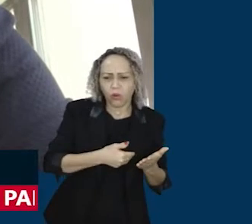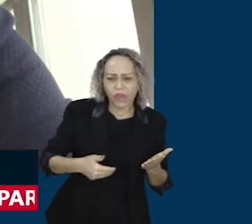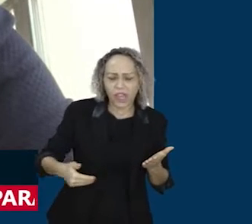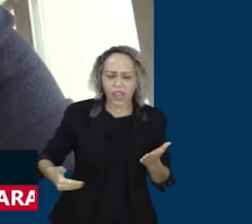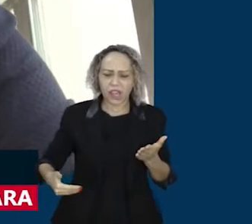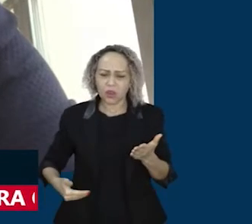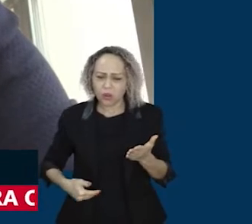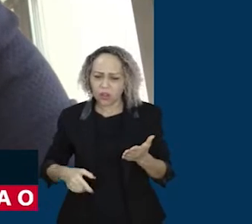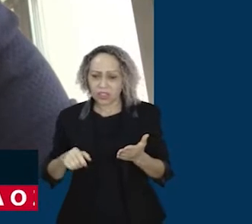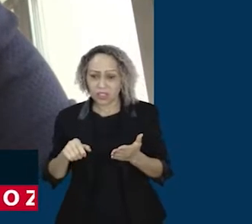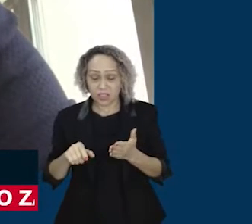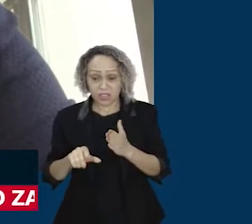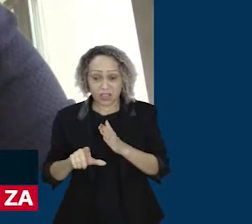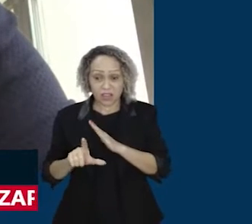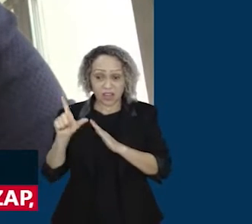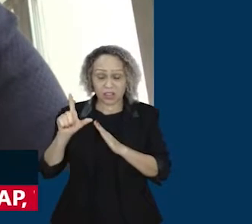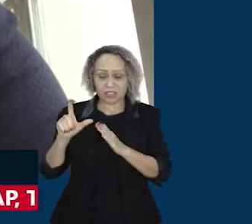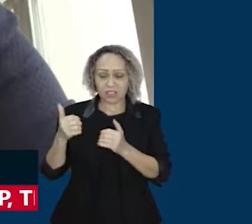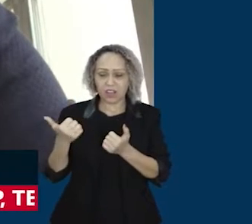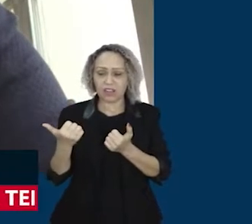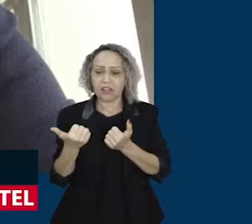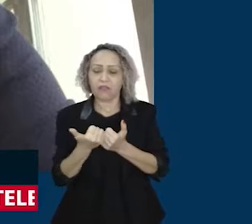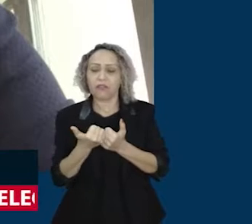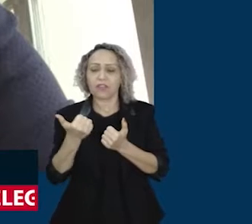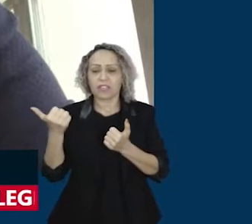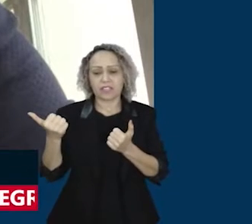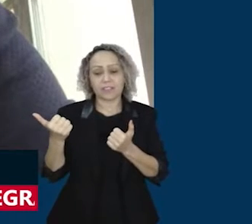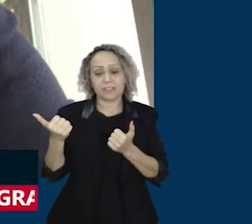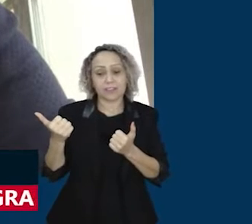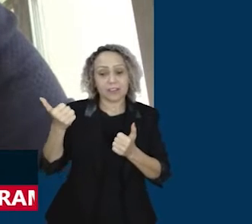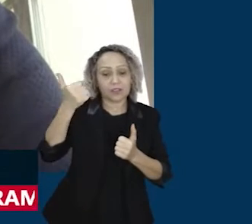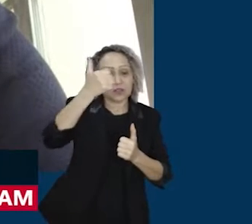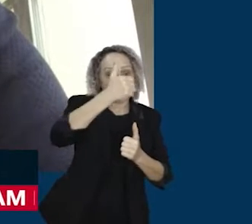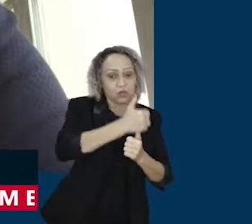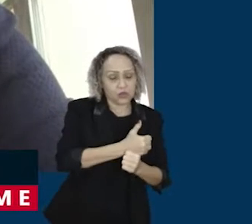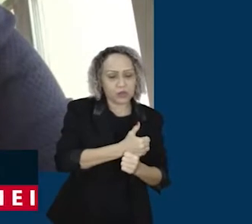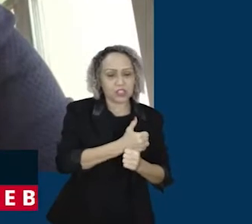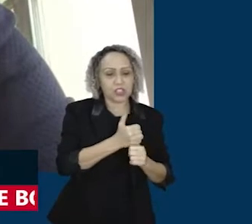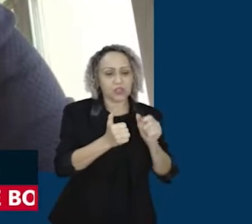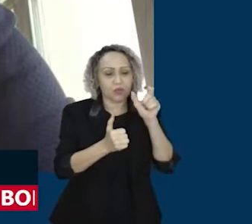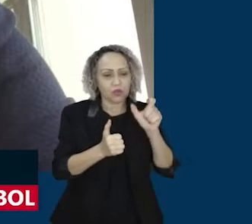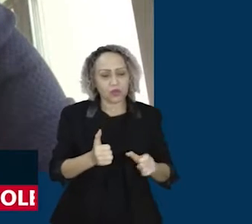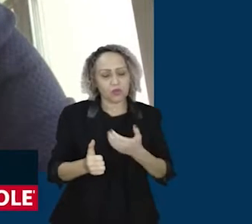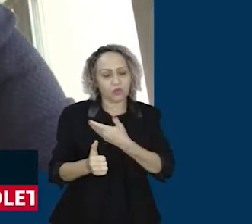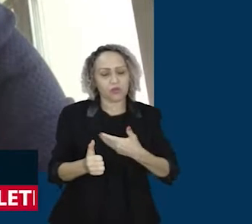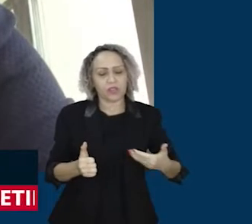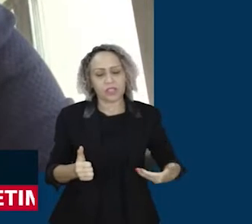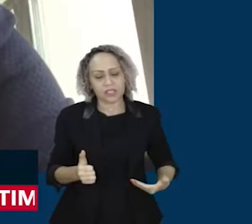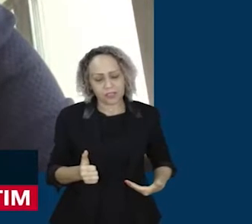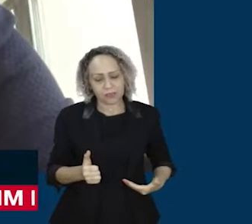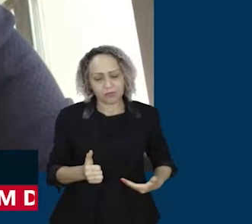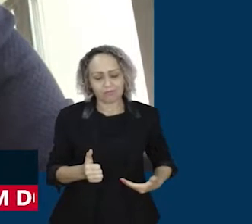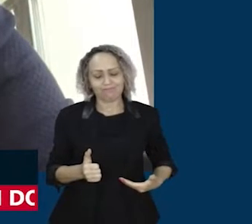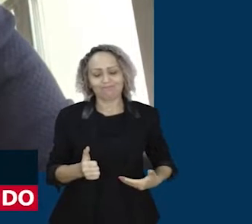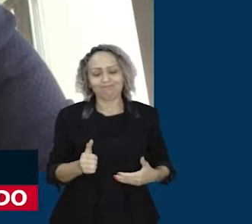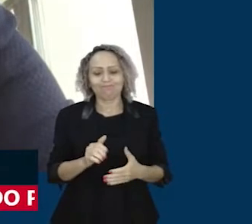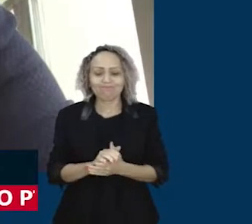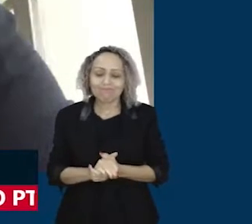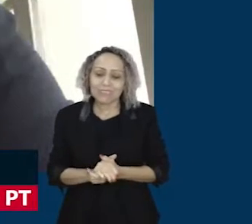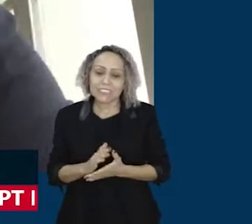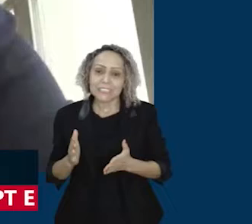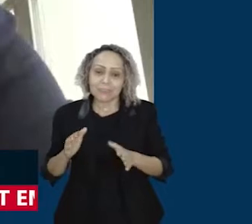preocupações, provavelmente essa é a principal razão, mas o fato é que não tem se conseguido uma